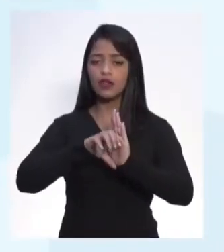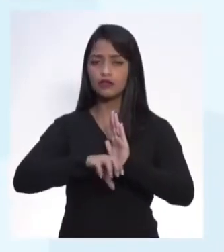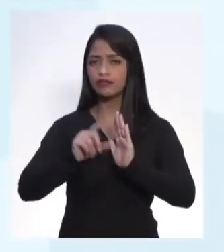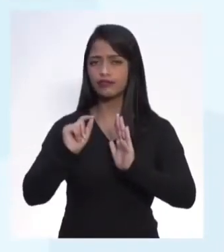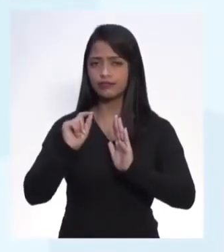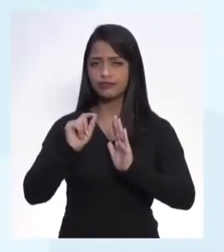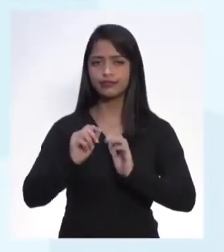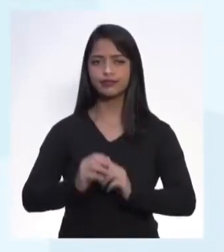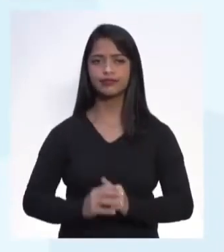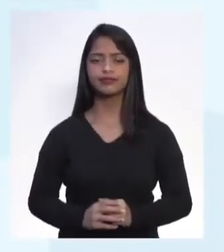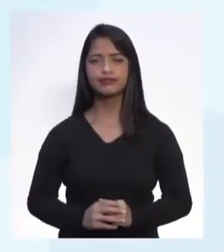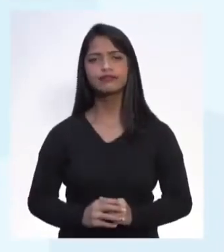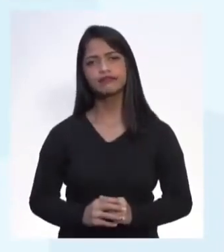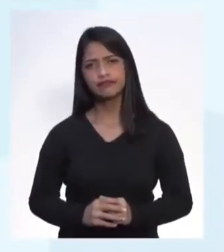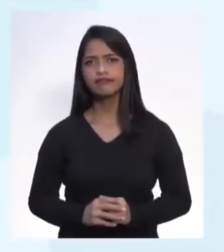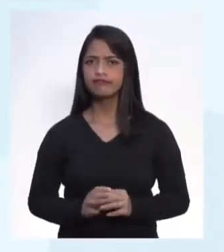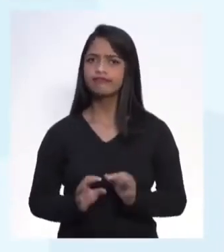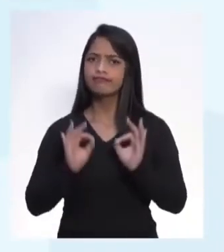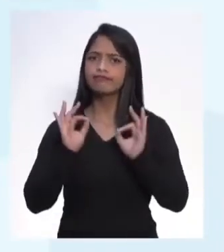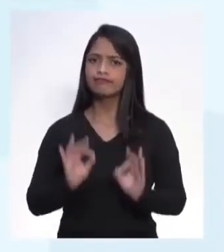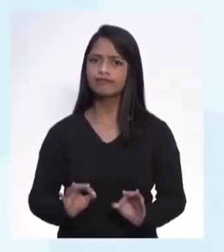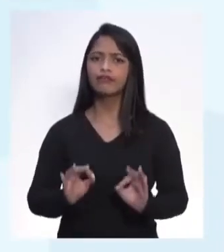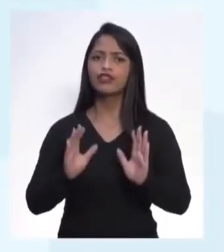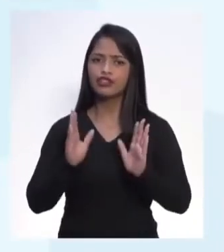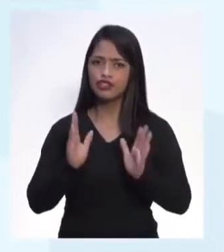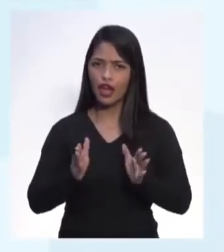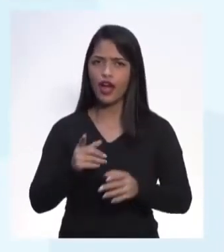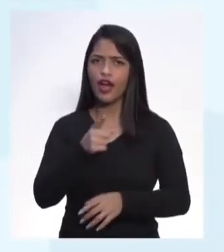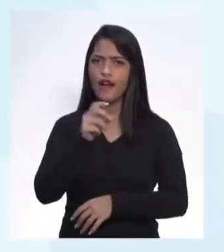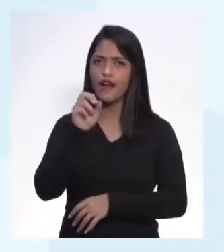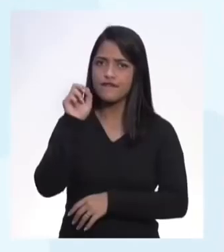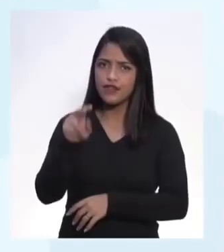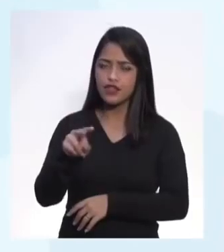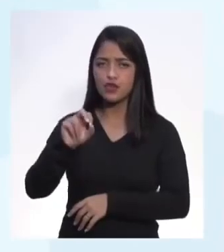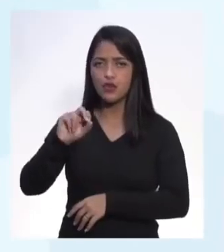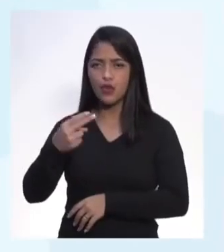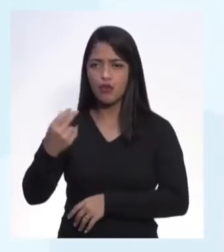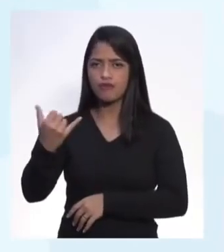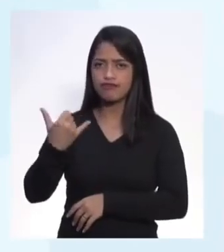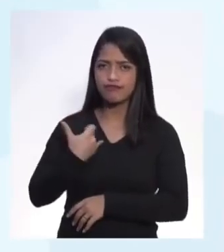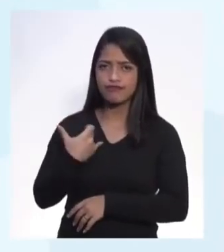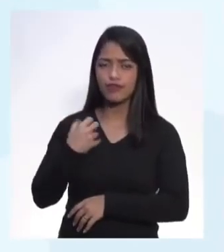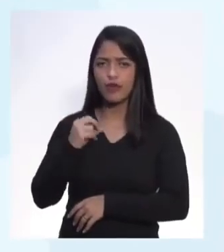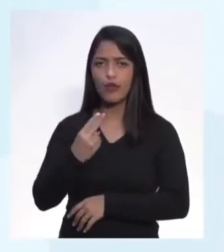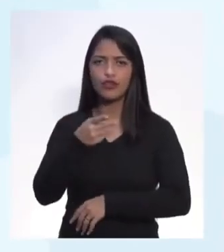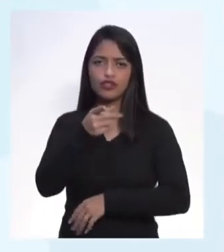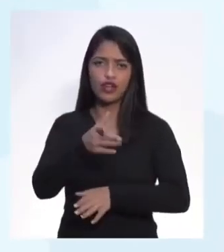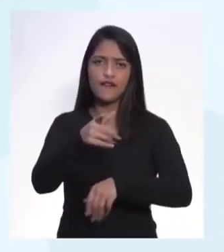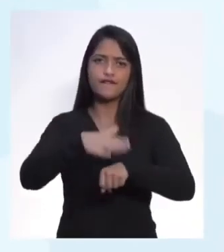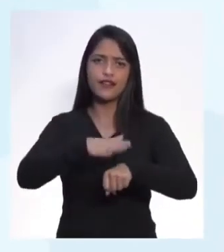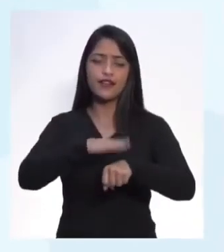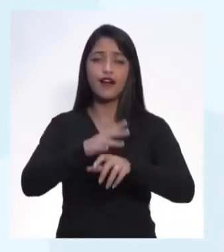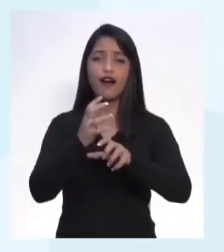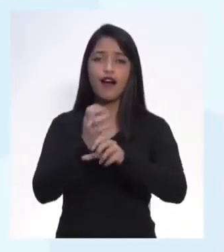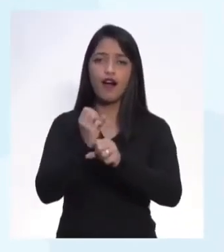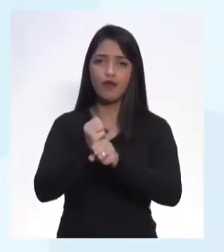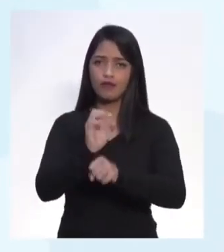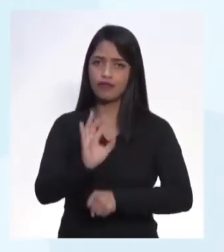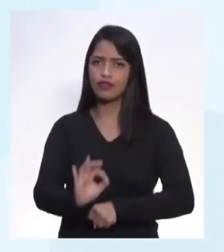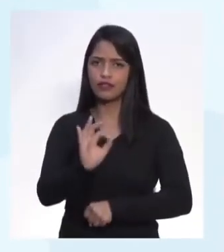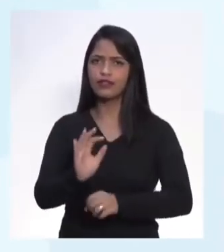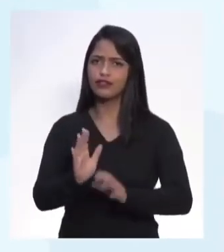você certamente já ouviu falar ou fez algum tipo de cálculo envolvendo porcentagem. Isso aí eu não tenho a